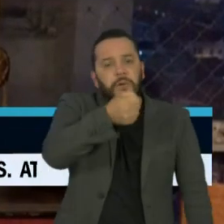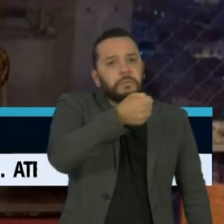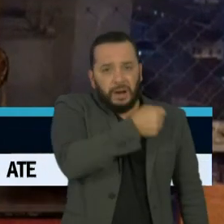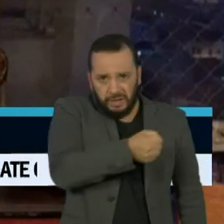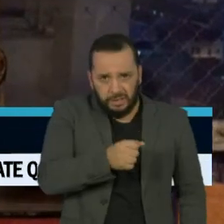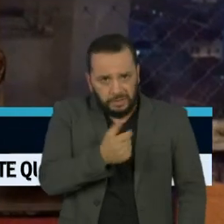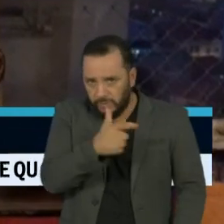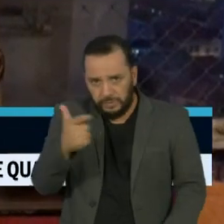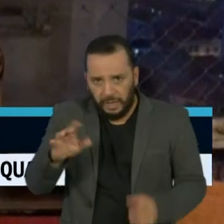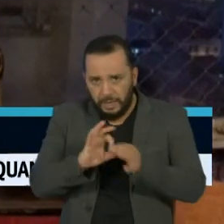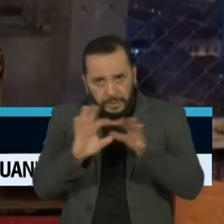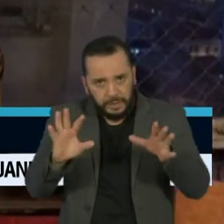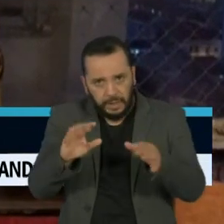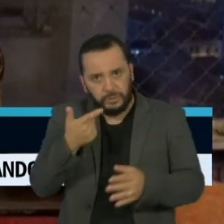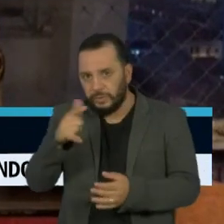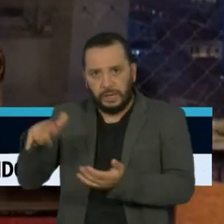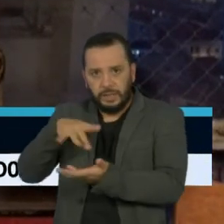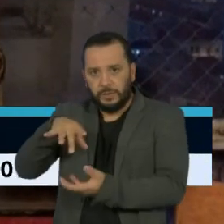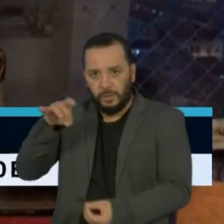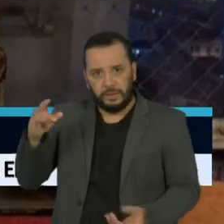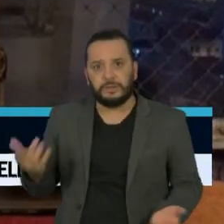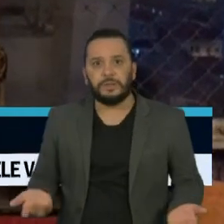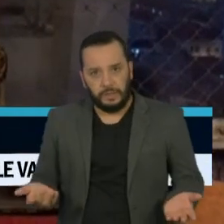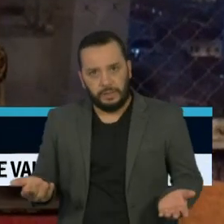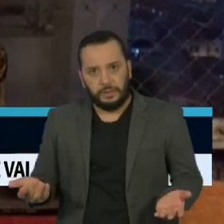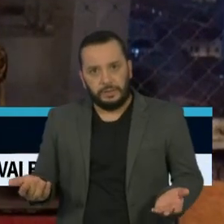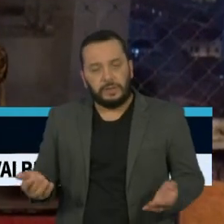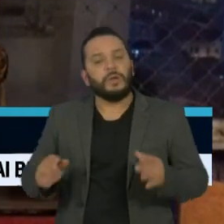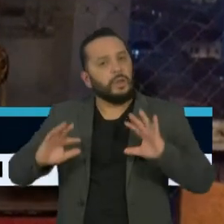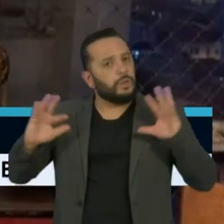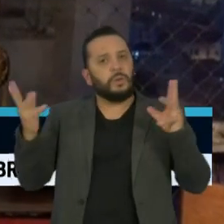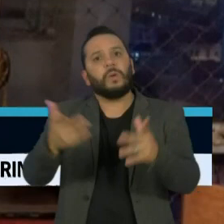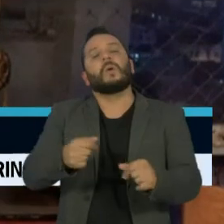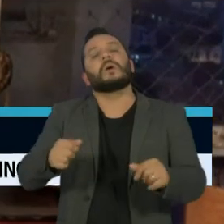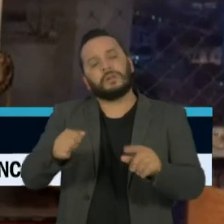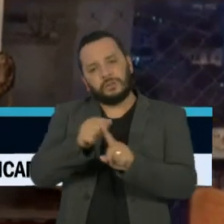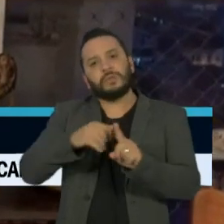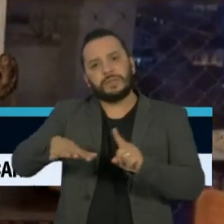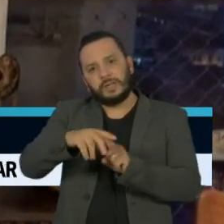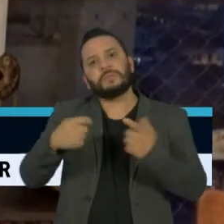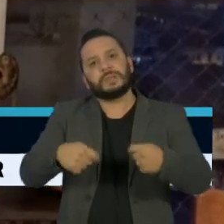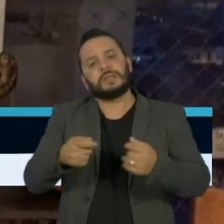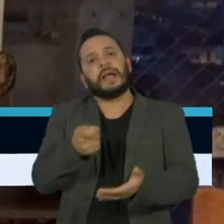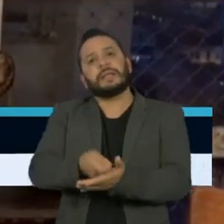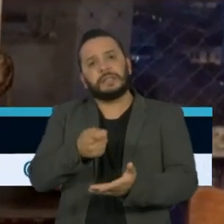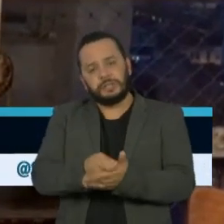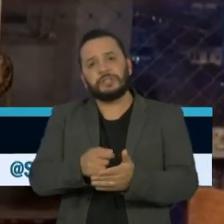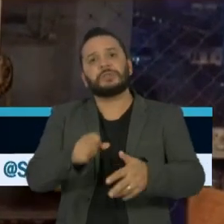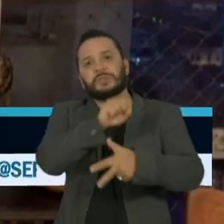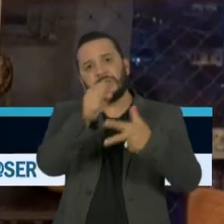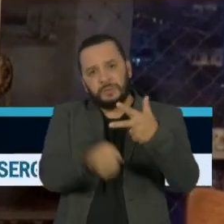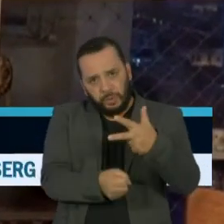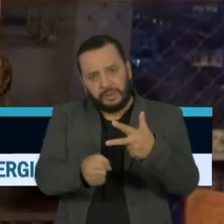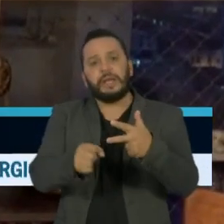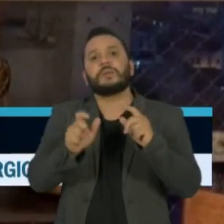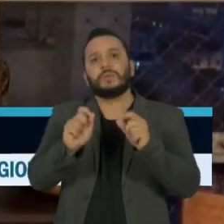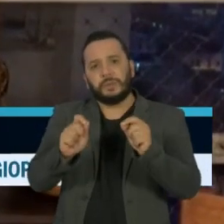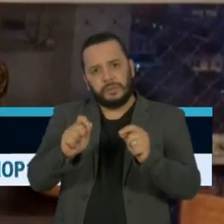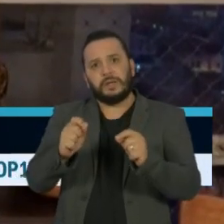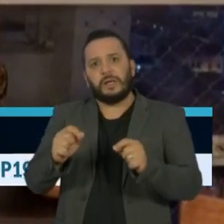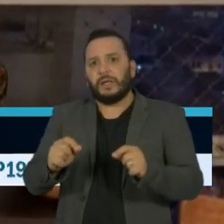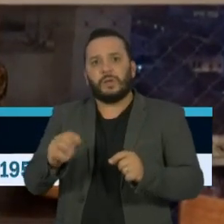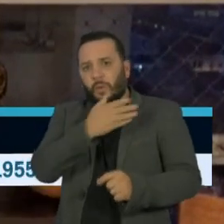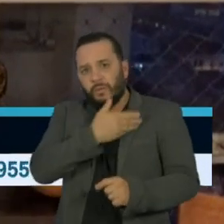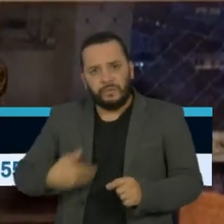não existe democracia. Então é algo que toda a sociedade tem de exigir dos poderes, das autoridades, que